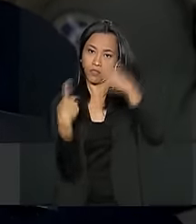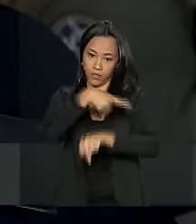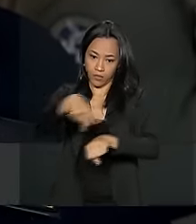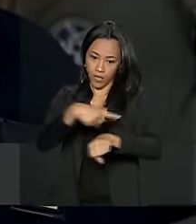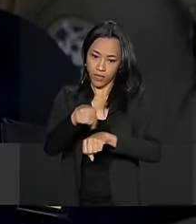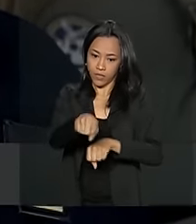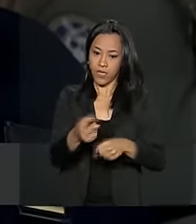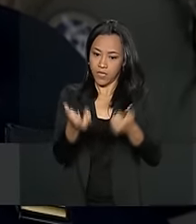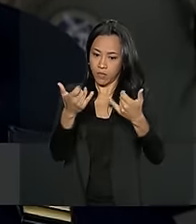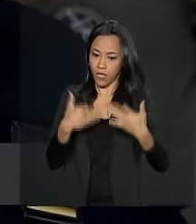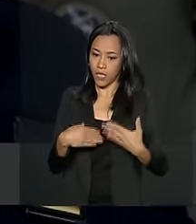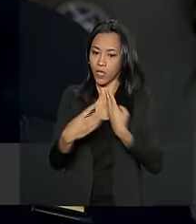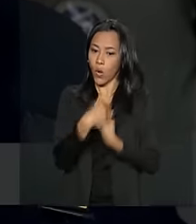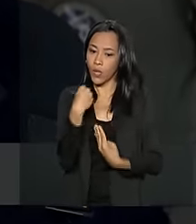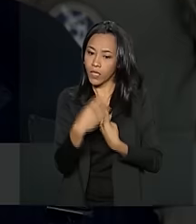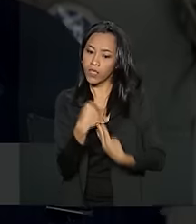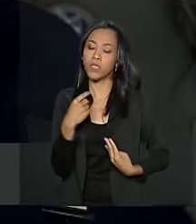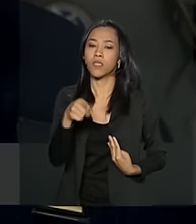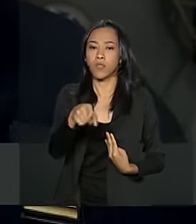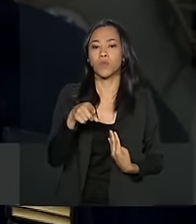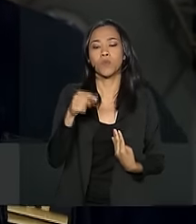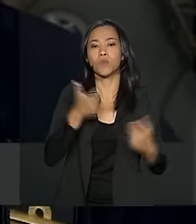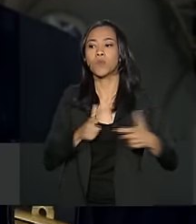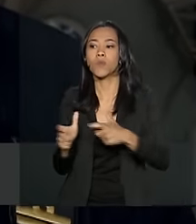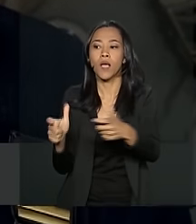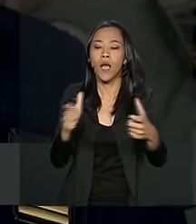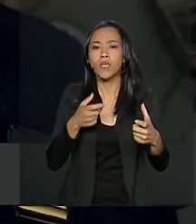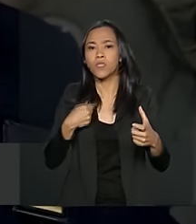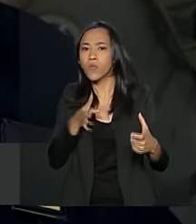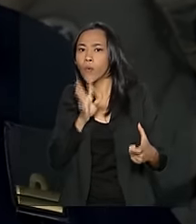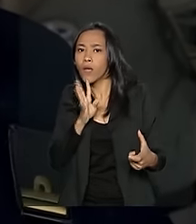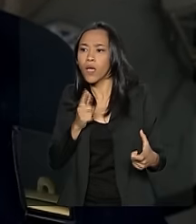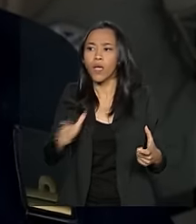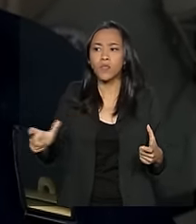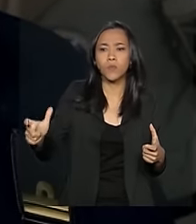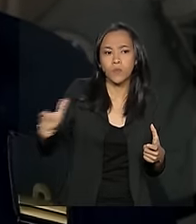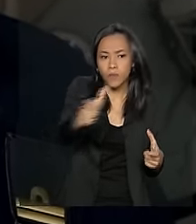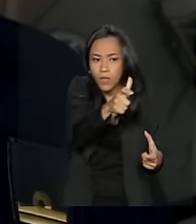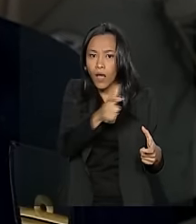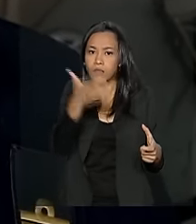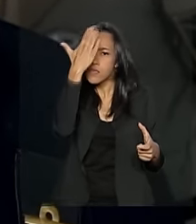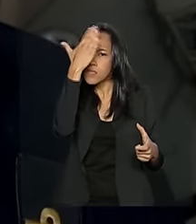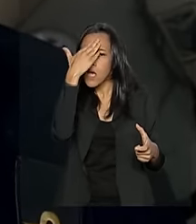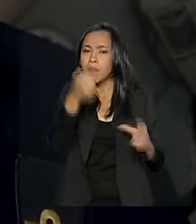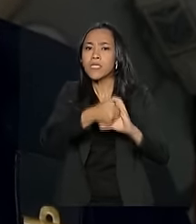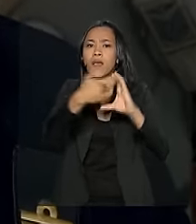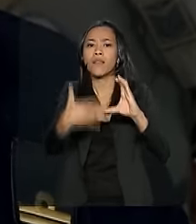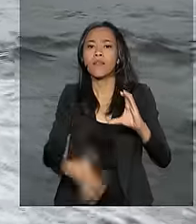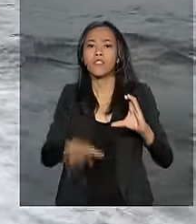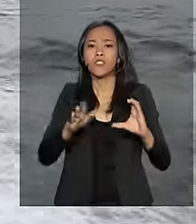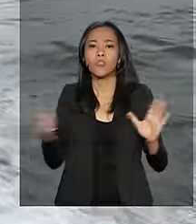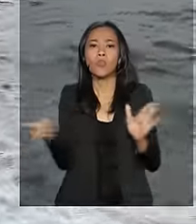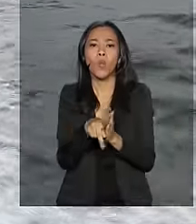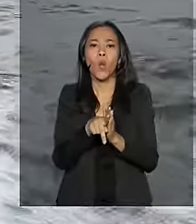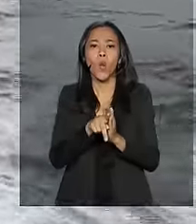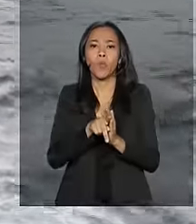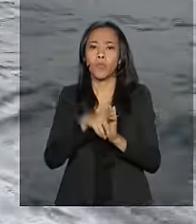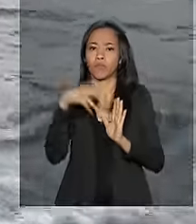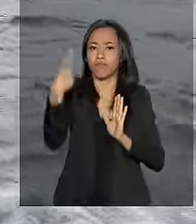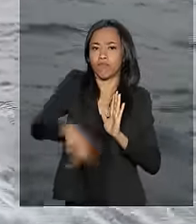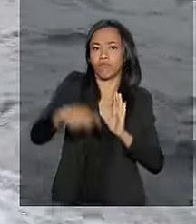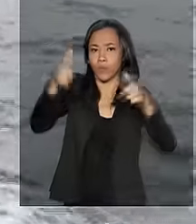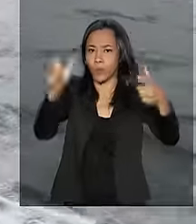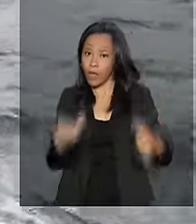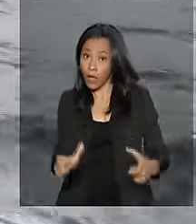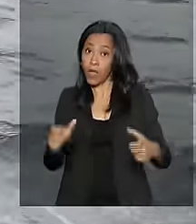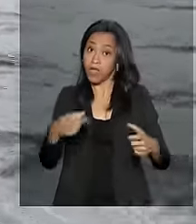Seria mais basicamente serviço como de prático. Eles conhecem aqui a área, sabem a profundidade, sabem as características de cada ponto e auxiliam a